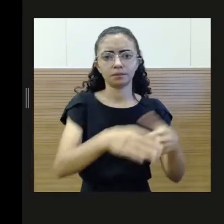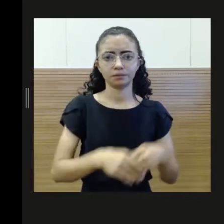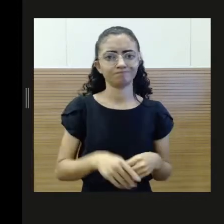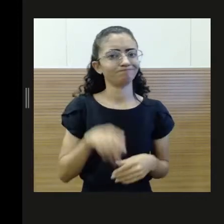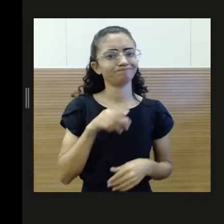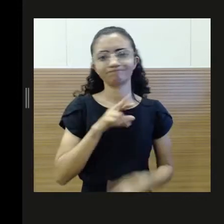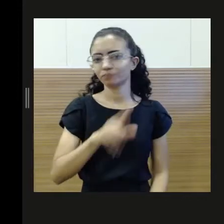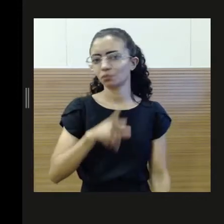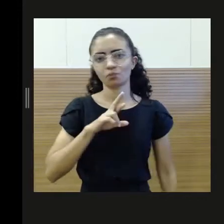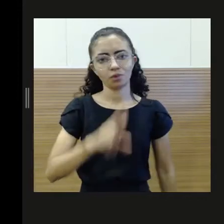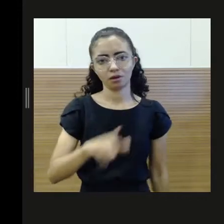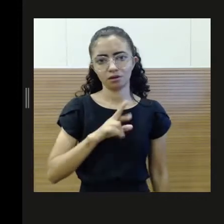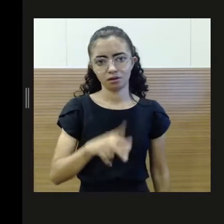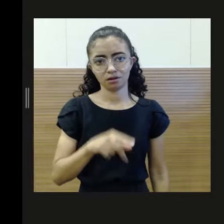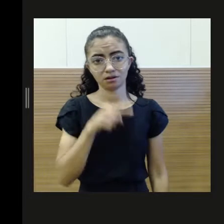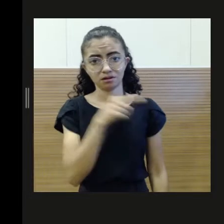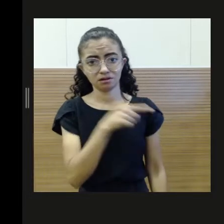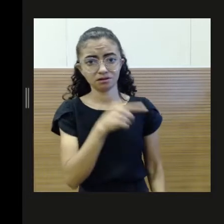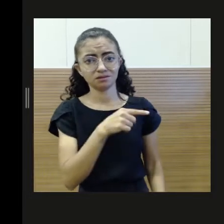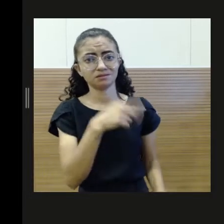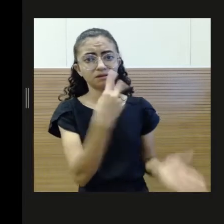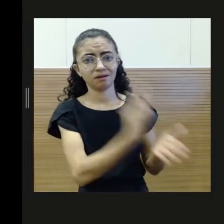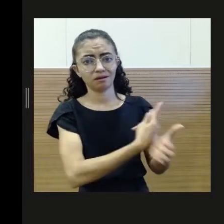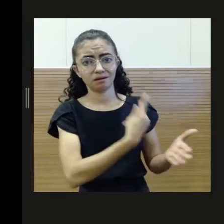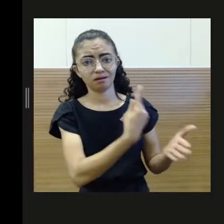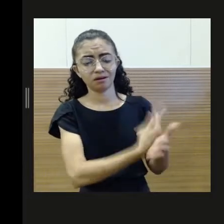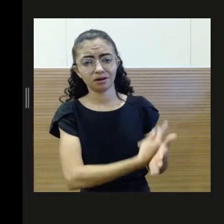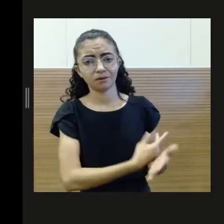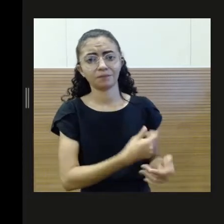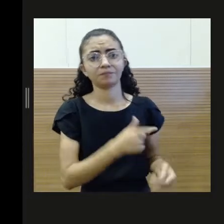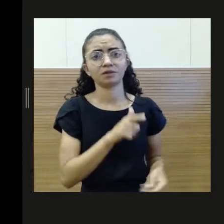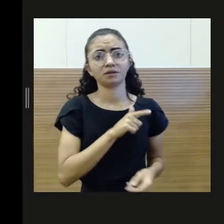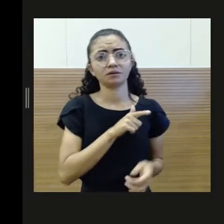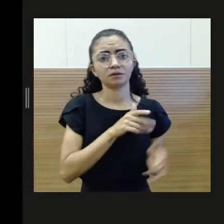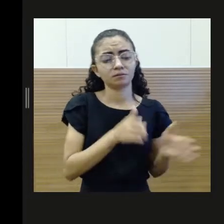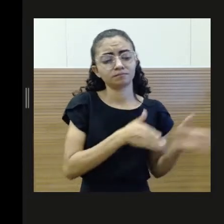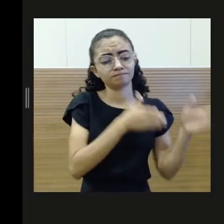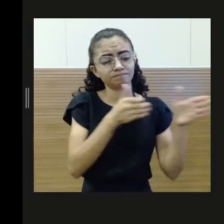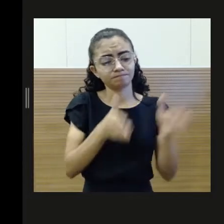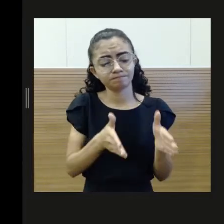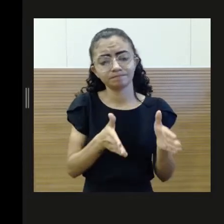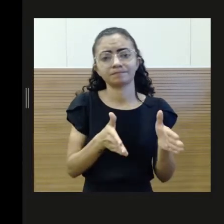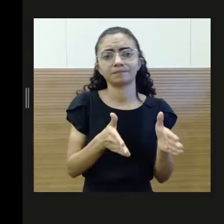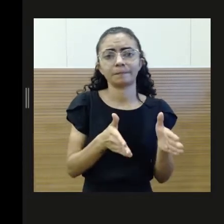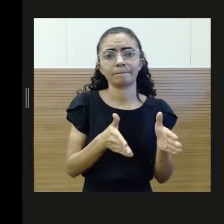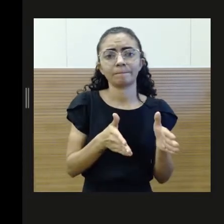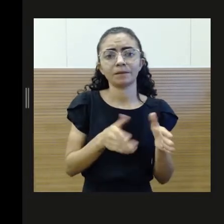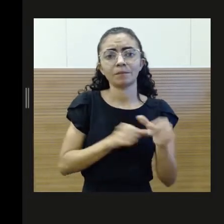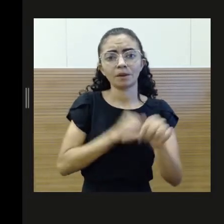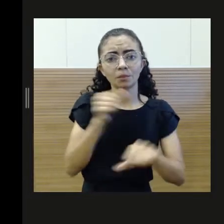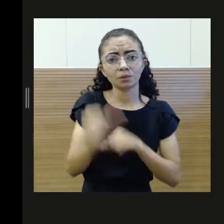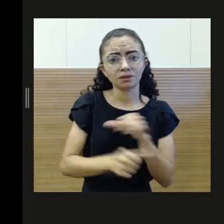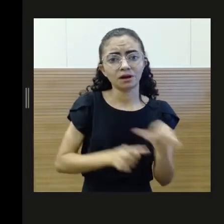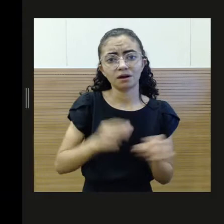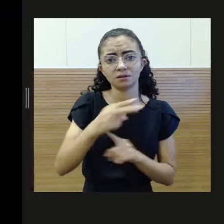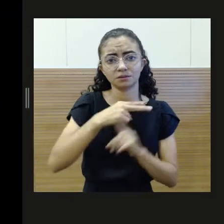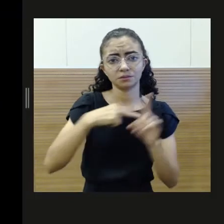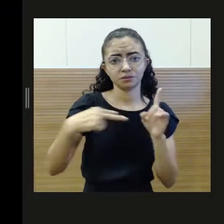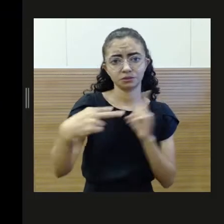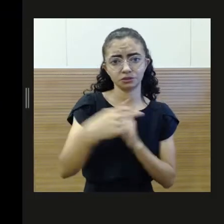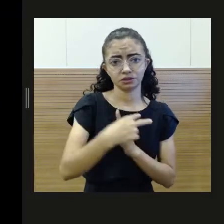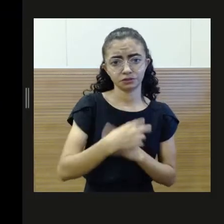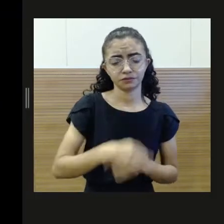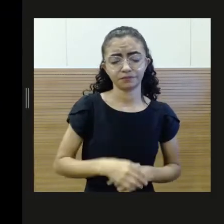desses paradigmas aceitos é o primeiro estágio em mudar qualquer paradigma, como evidência